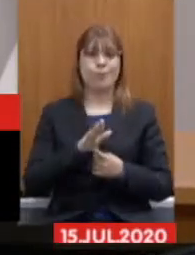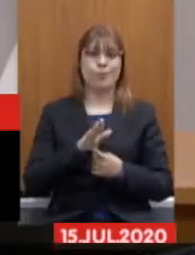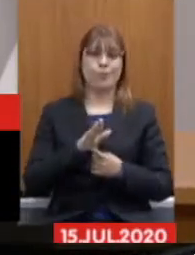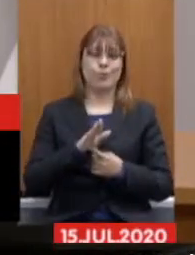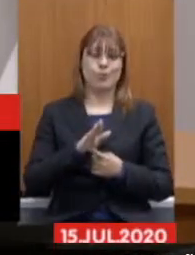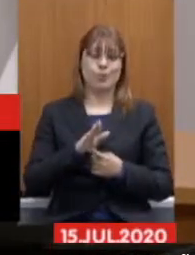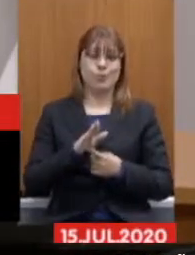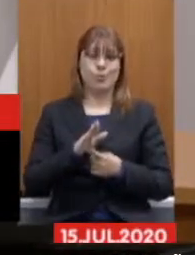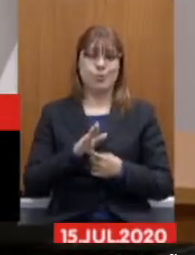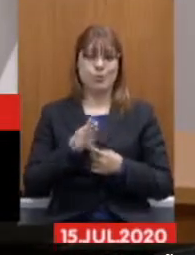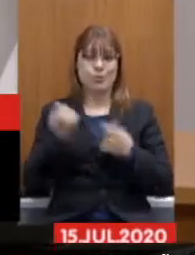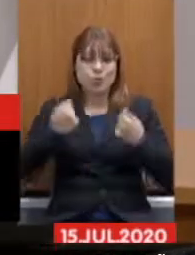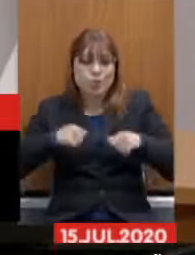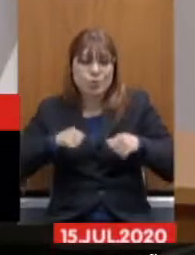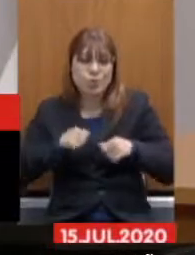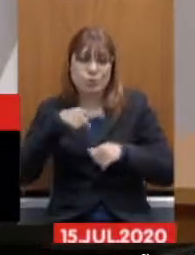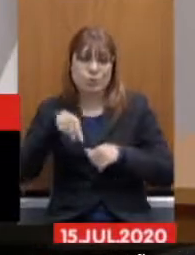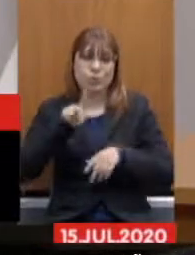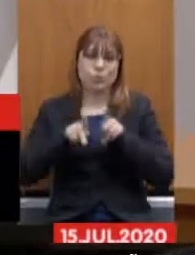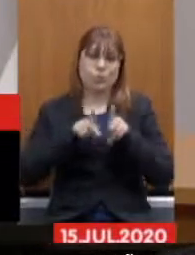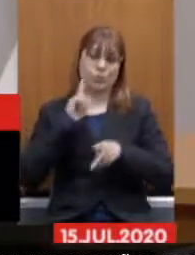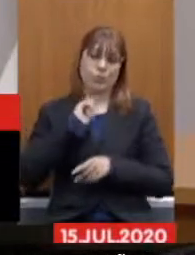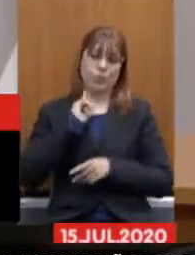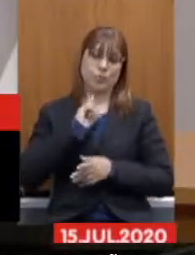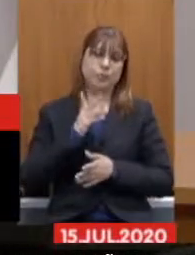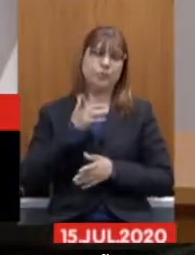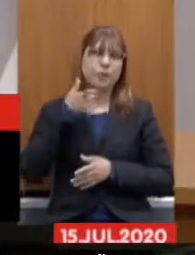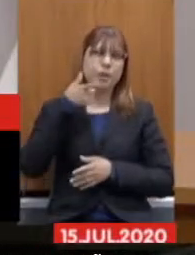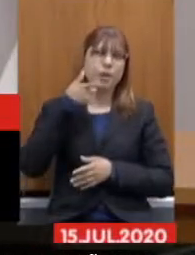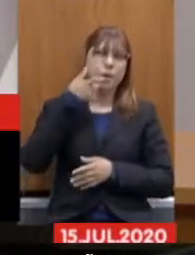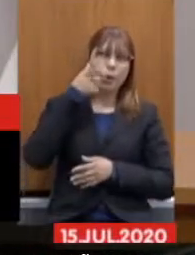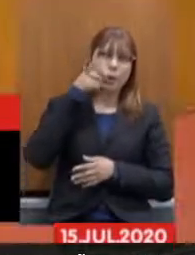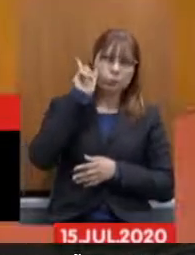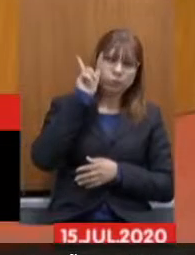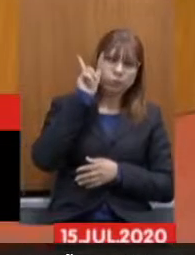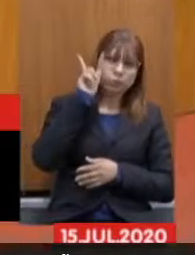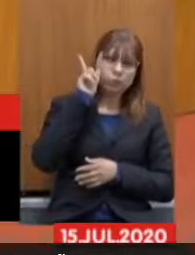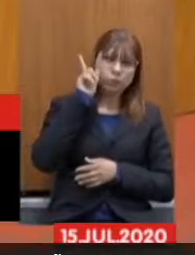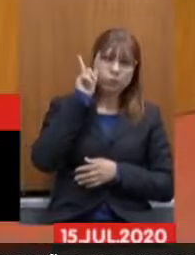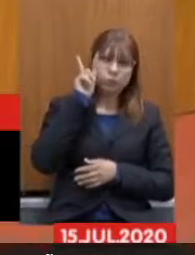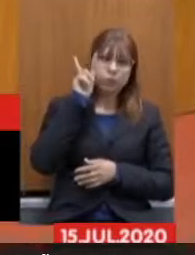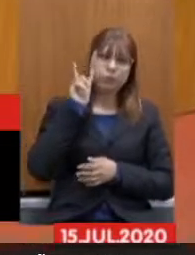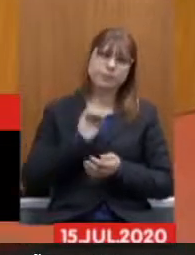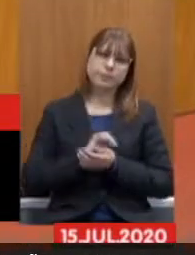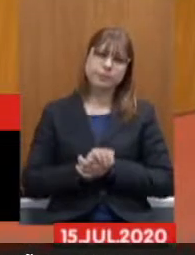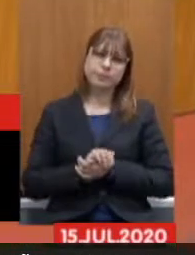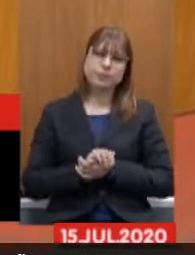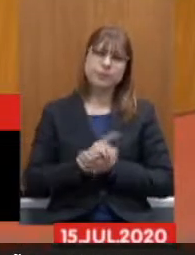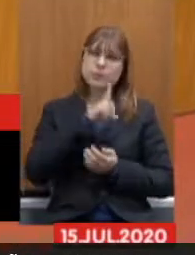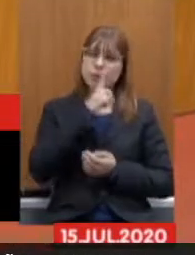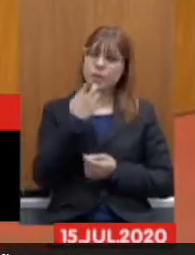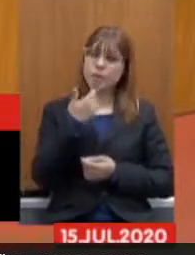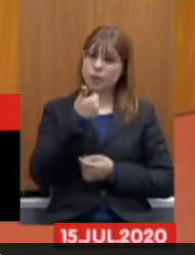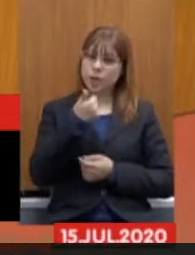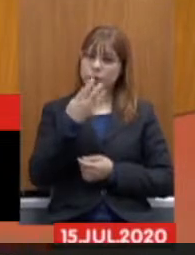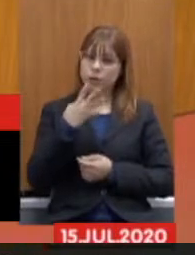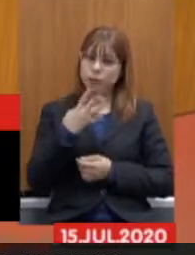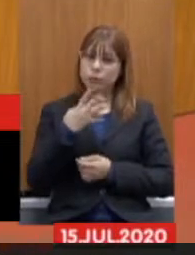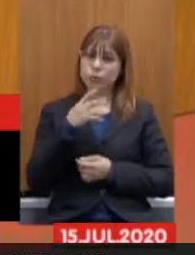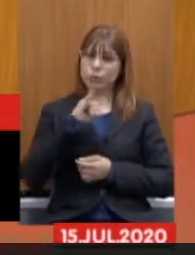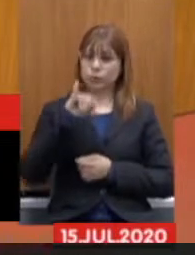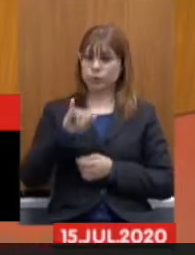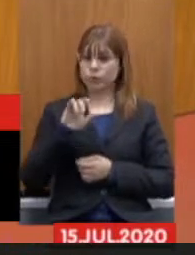nós acreditamos no senhores ontem meus amigos foi o dia quatorze de julho